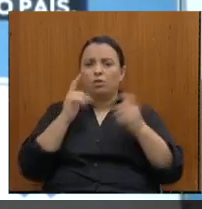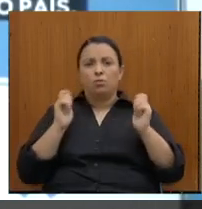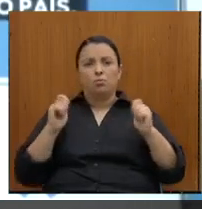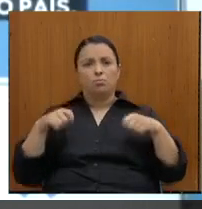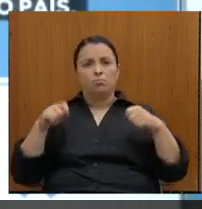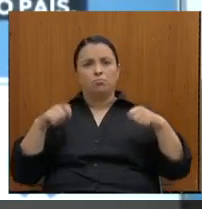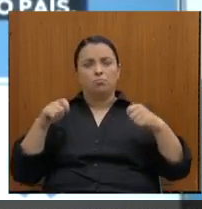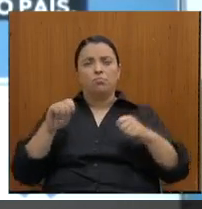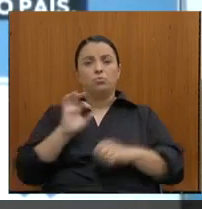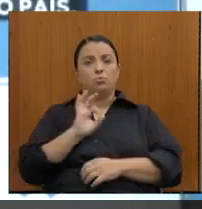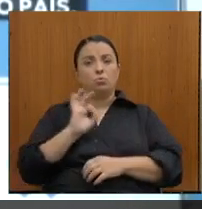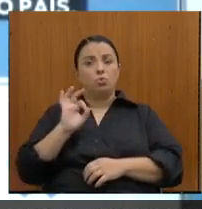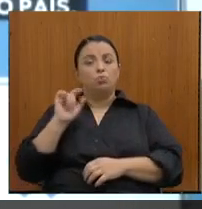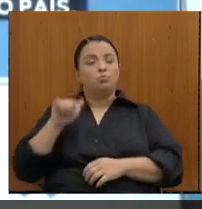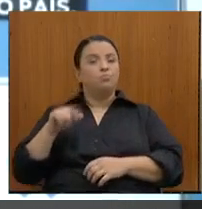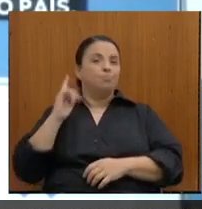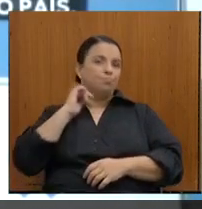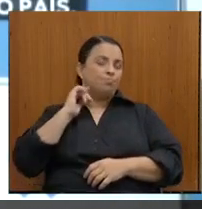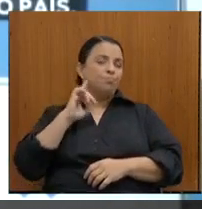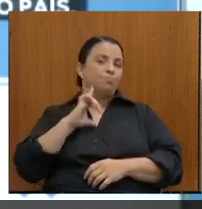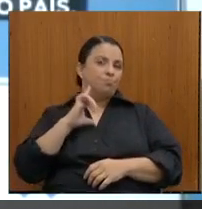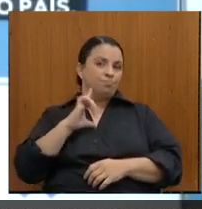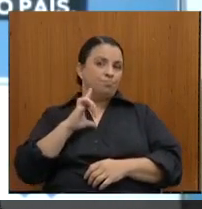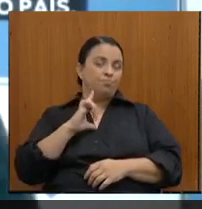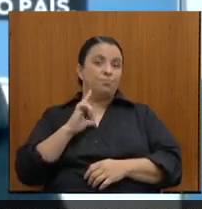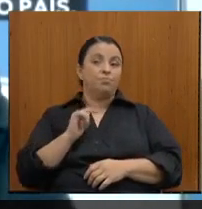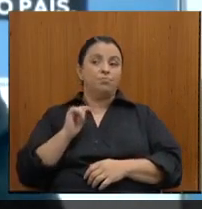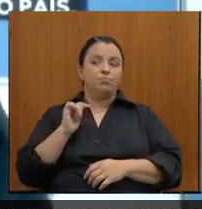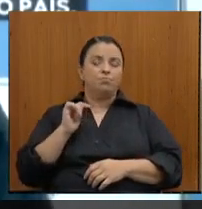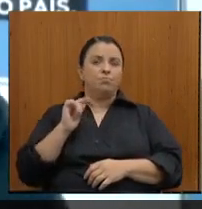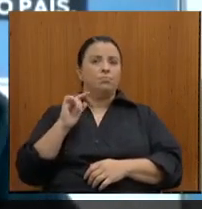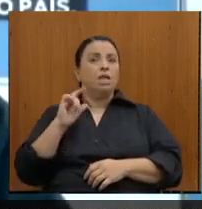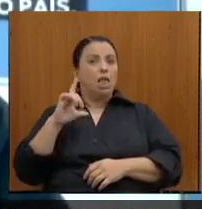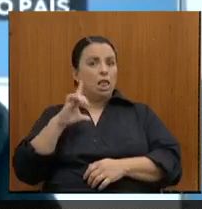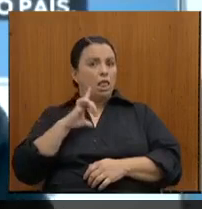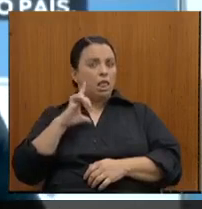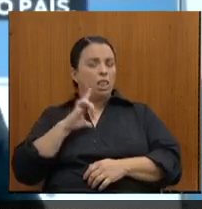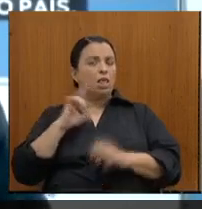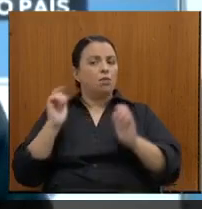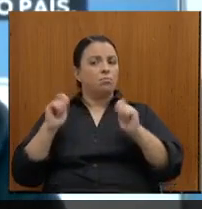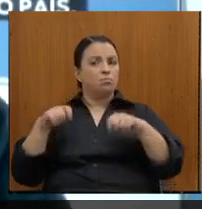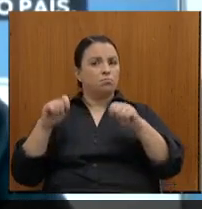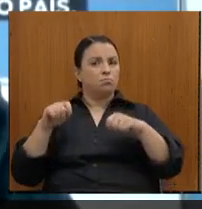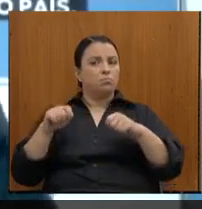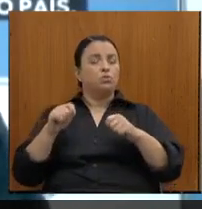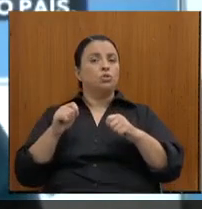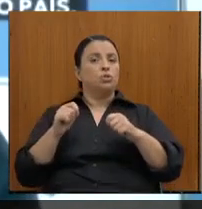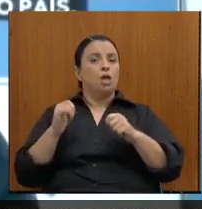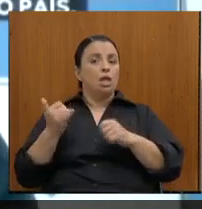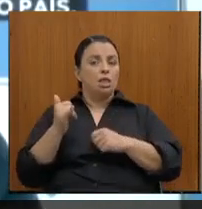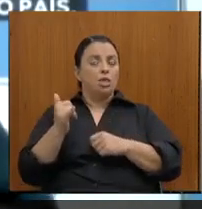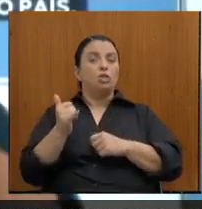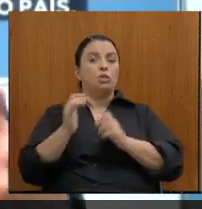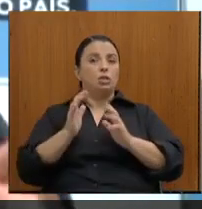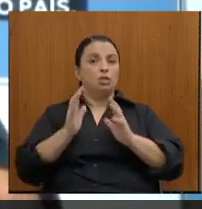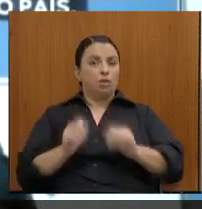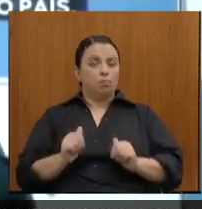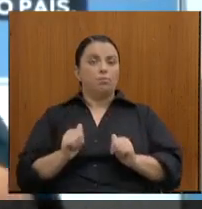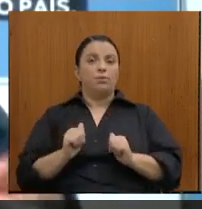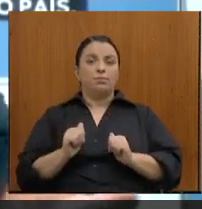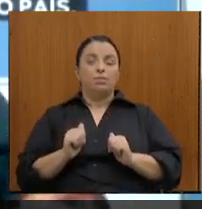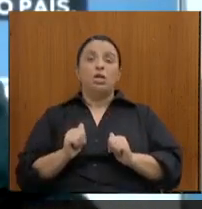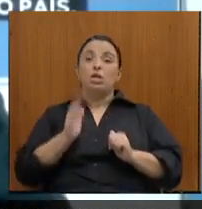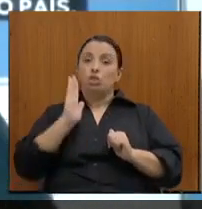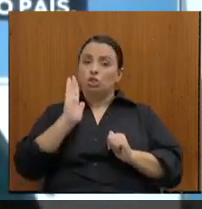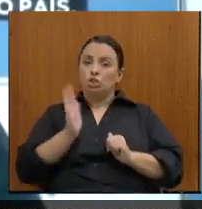extraordinário nosso estado tem o nosso estado tem uma grande capacidade de gerar energia limpa Nossa Matriz já é